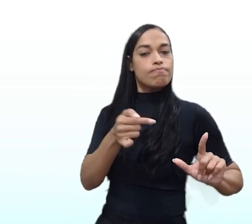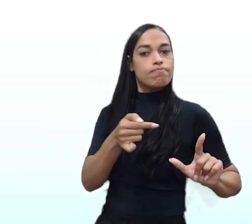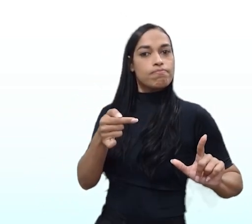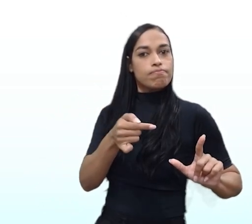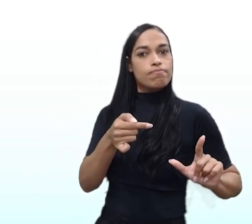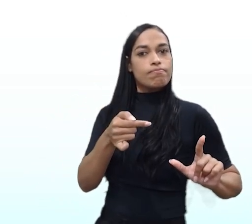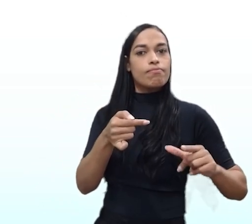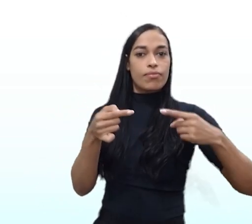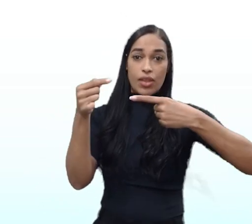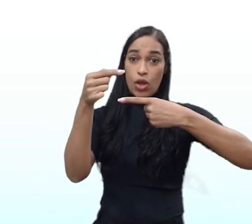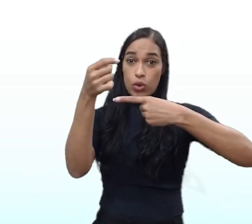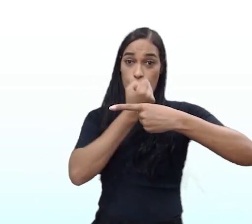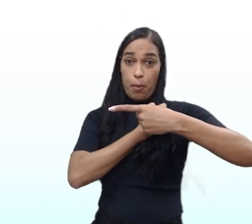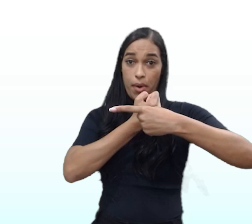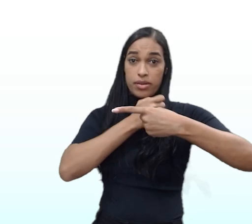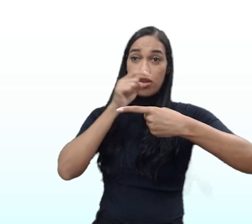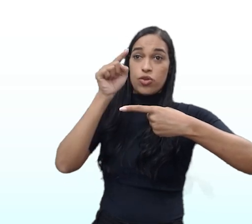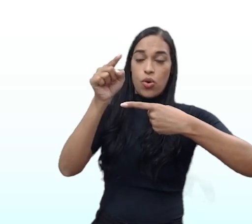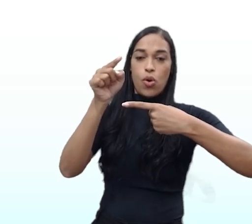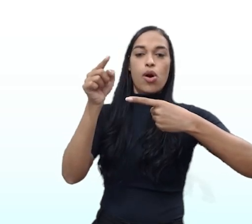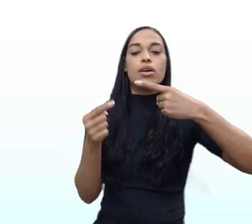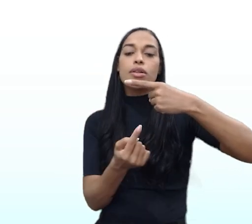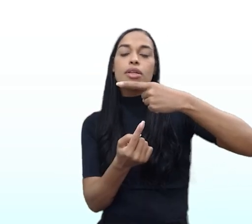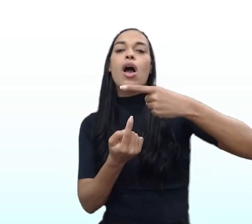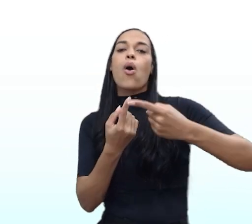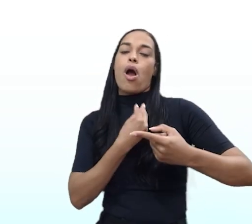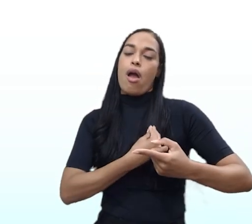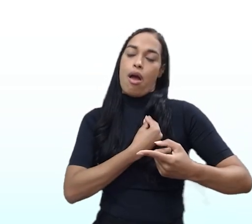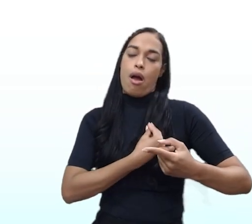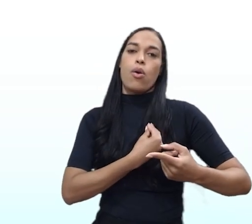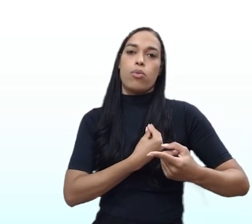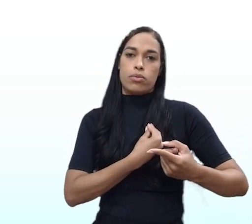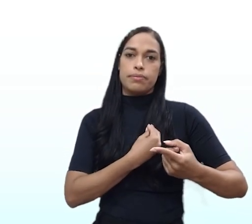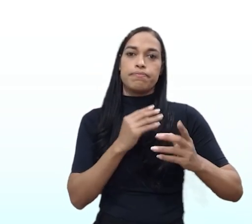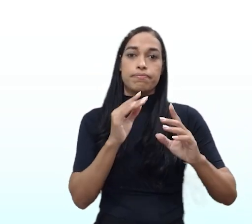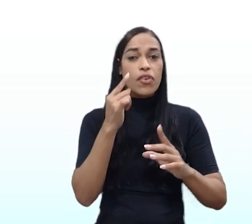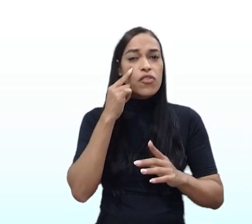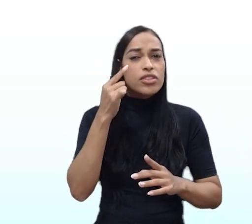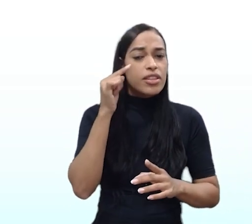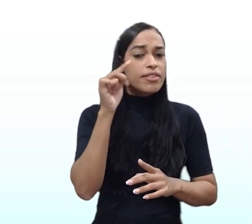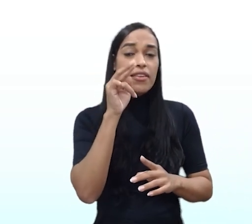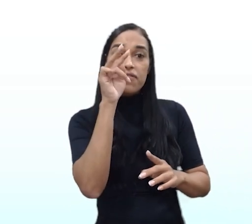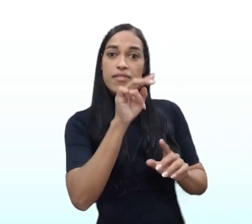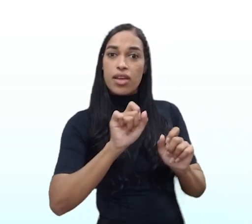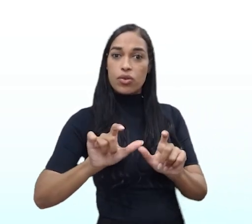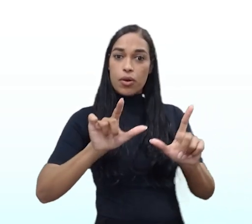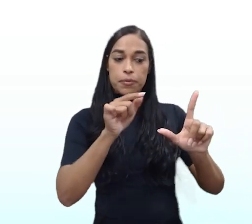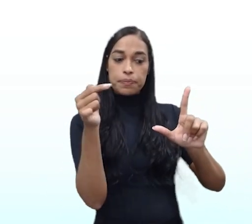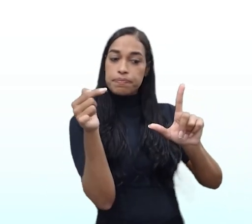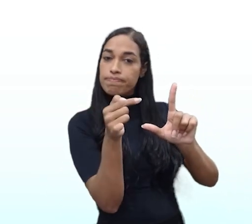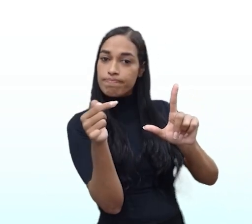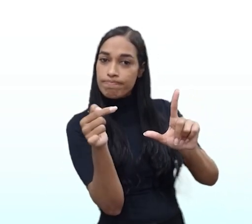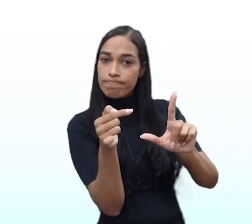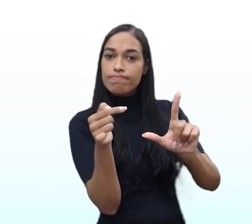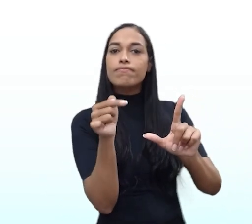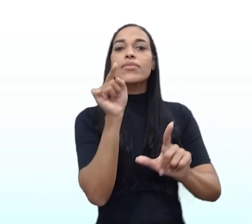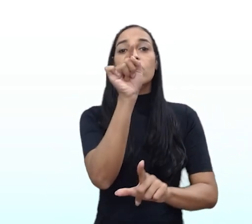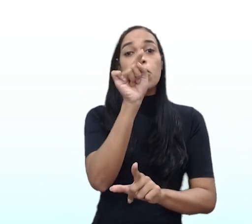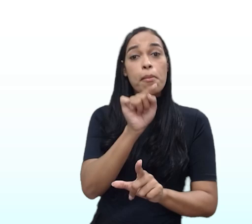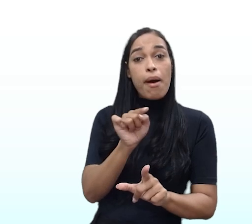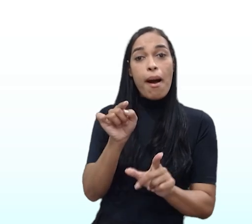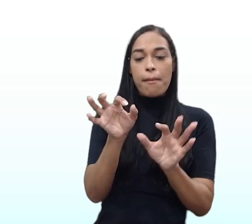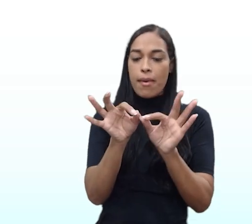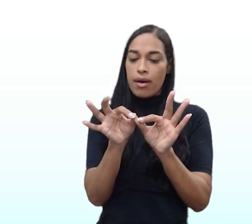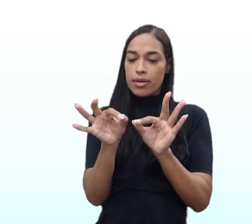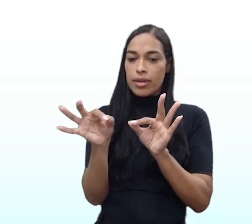parte do numerador da escala e no denominador o tamanho real. Aí está na animação, você está vendo que quando ele fala no